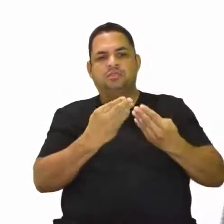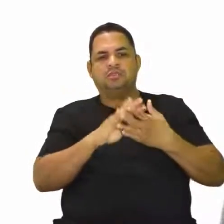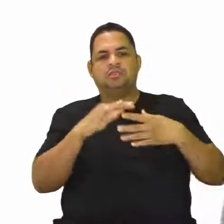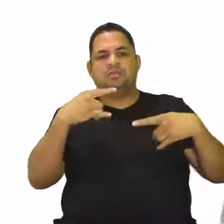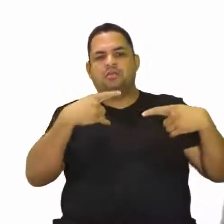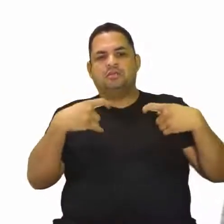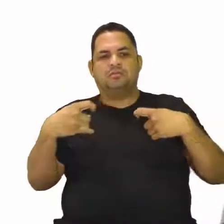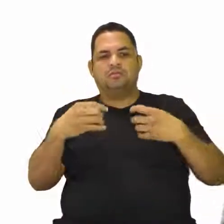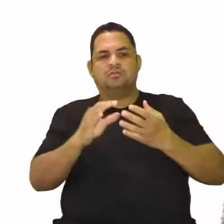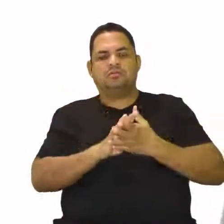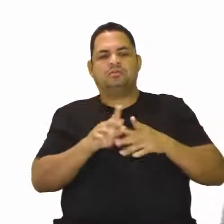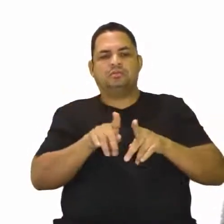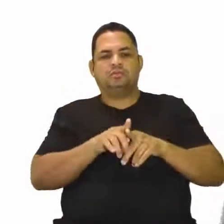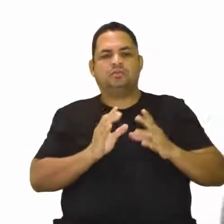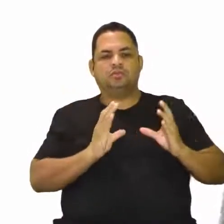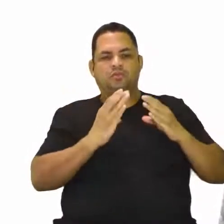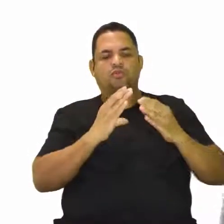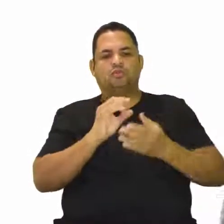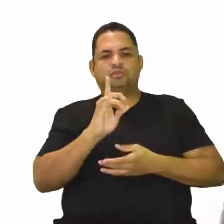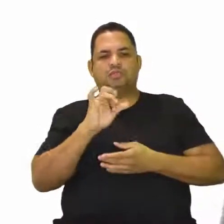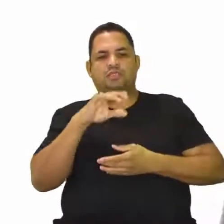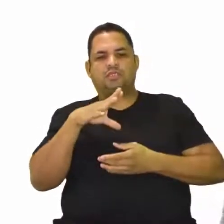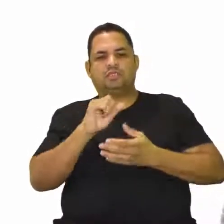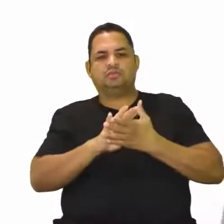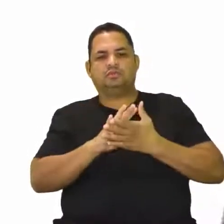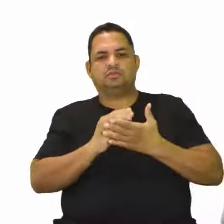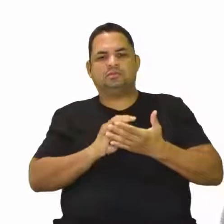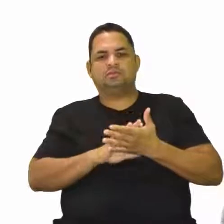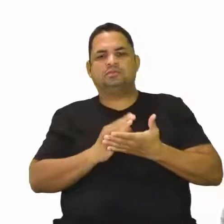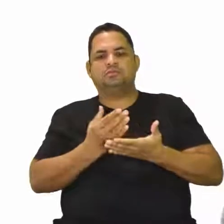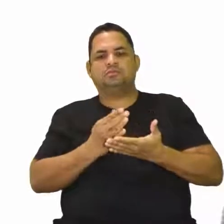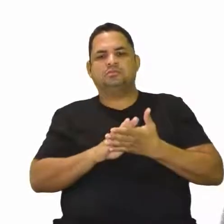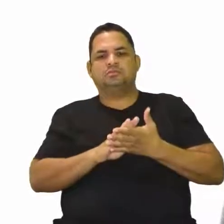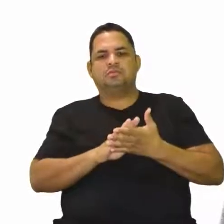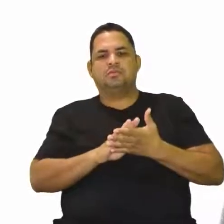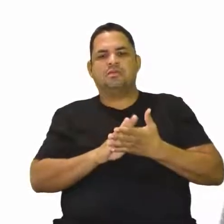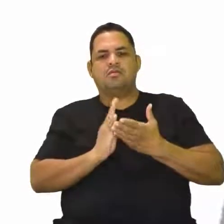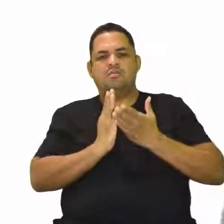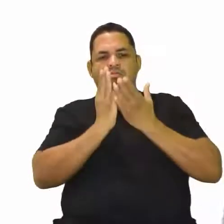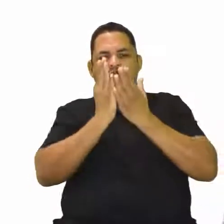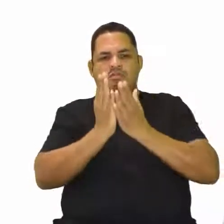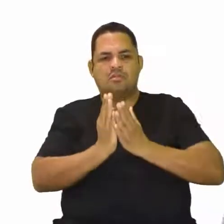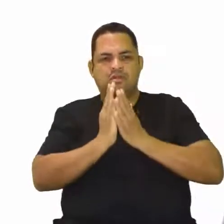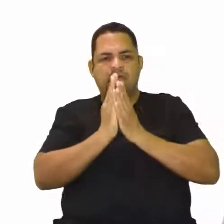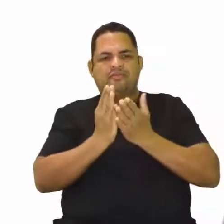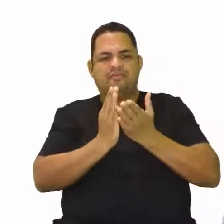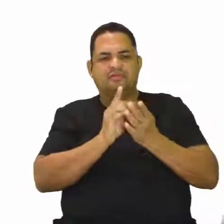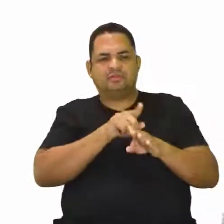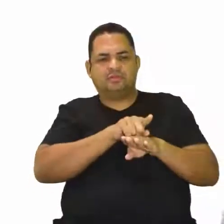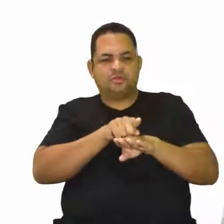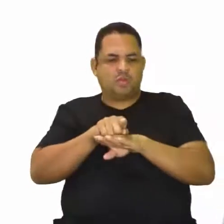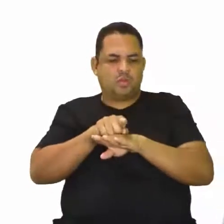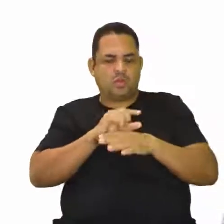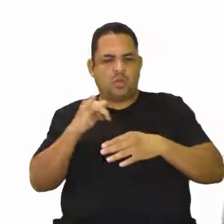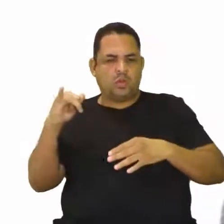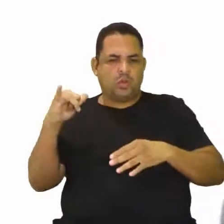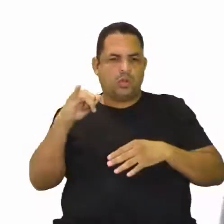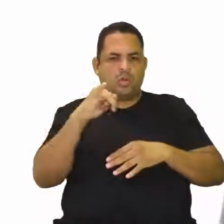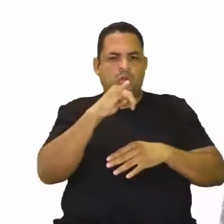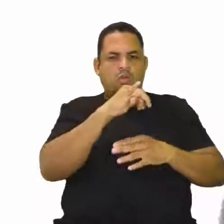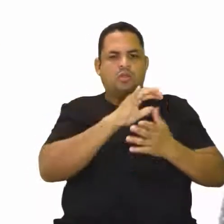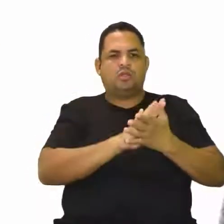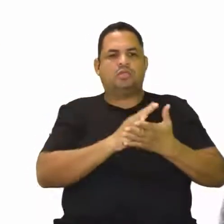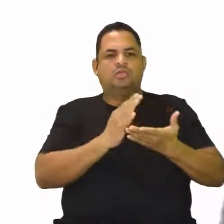fim da guerra os aliados milhares davilson tanques e aviões bem como